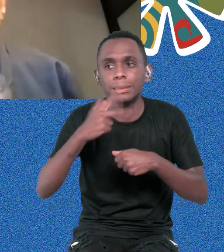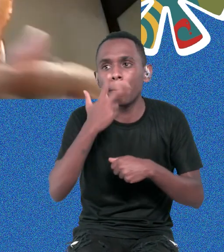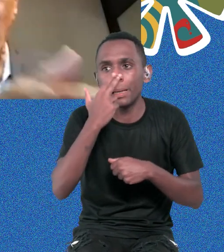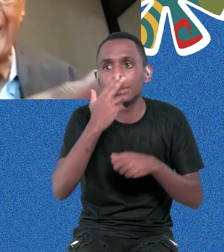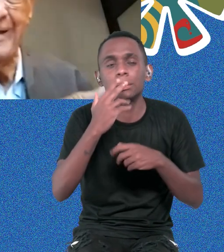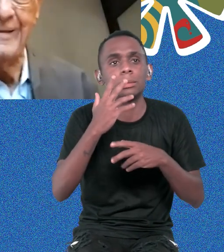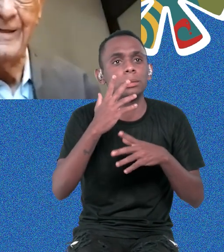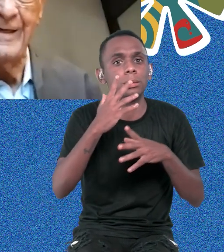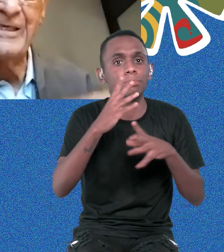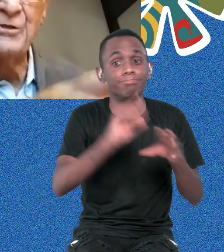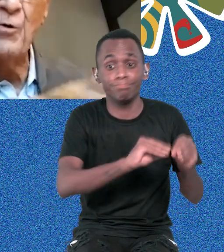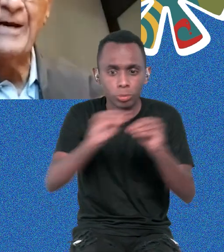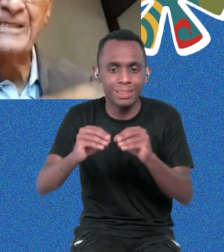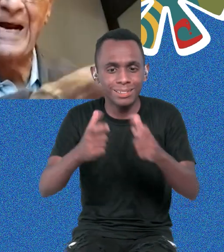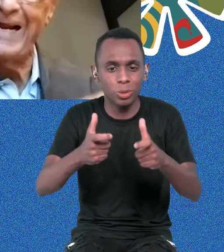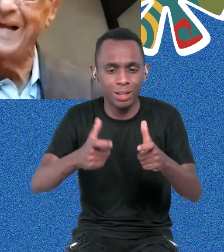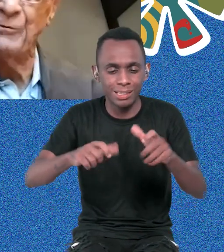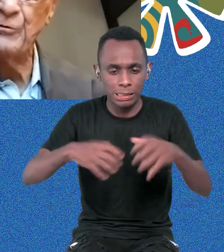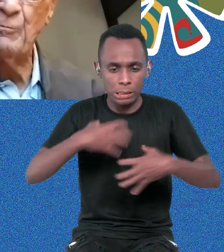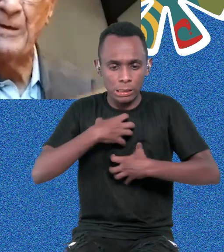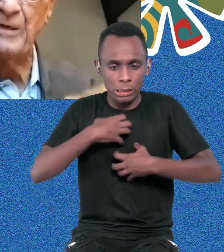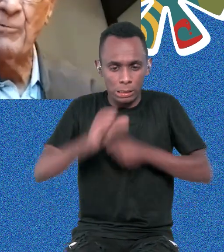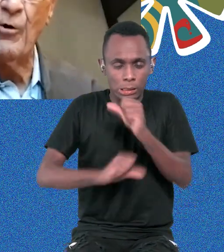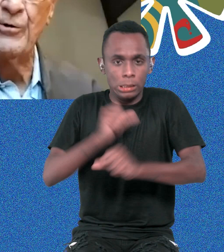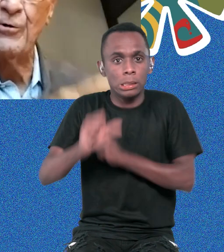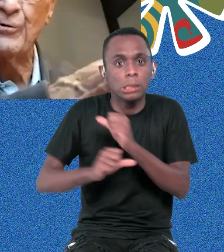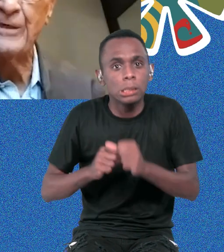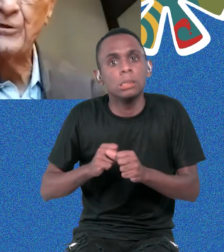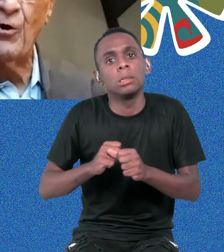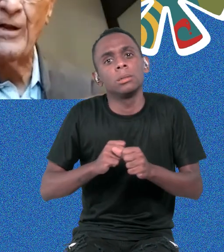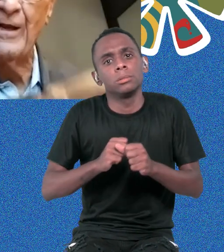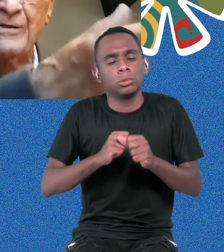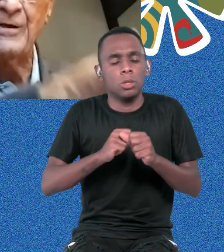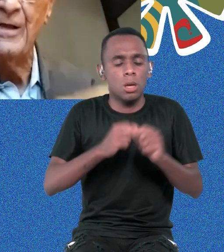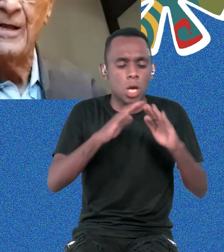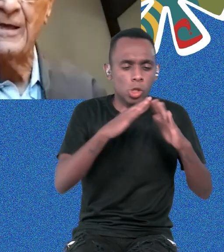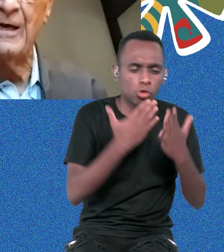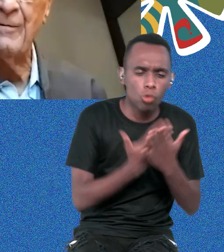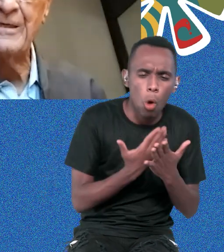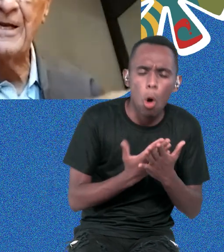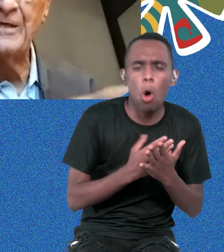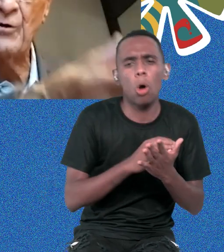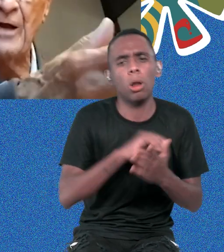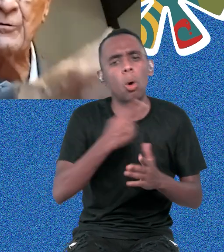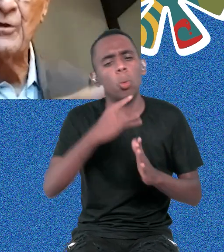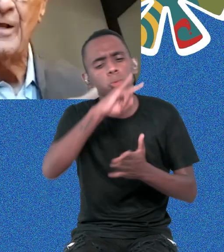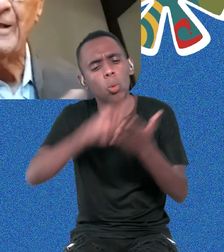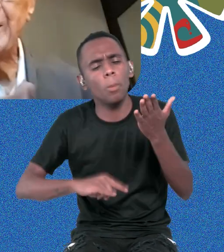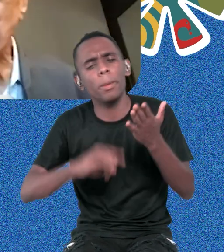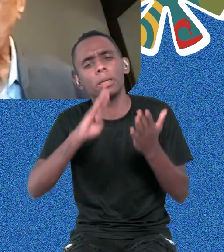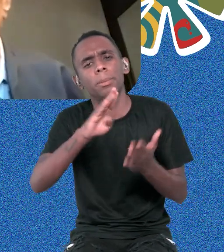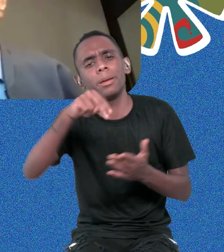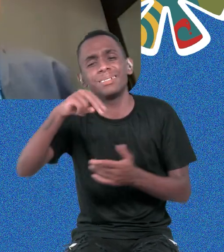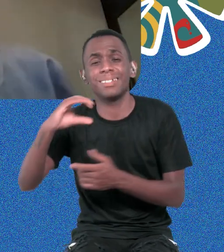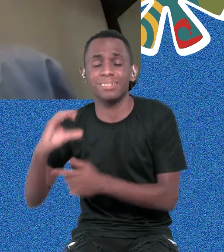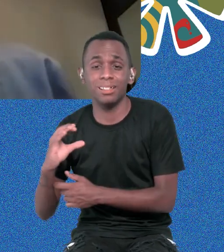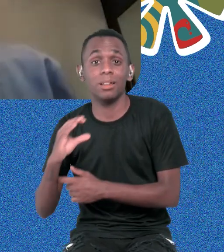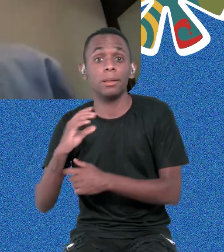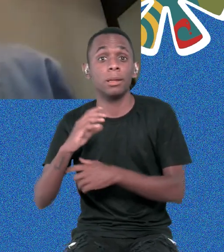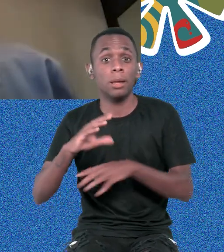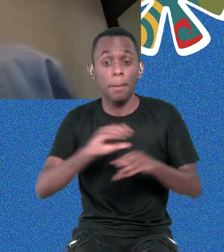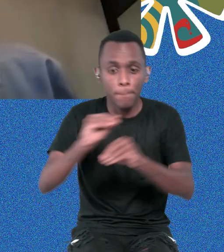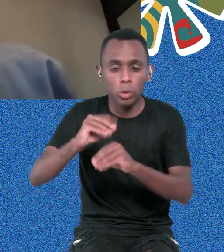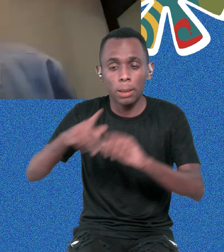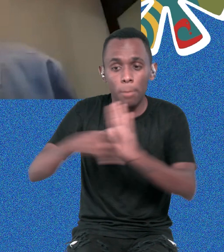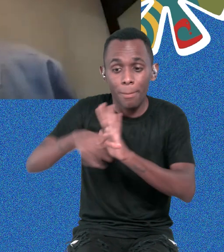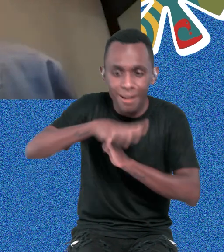diríamos, deslocam esses lugares sagrados do patrimônio, da escola, da base nacional, deslocam para